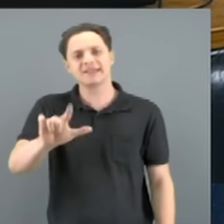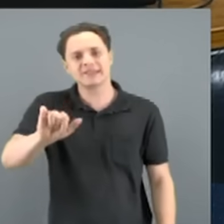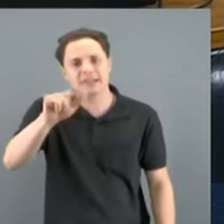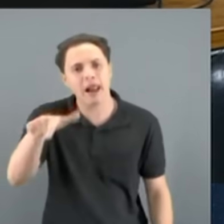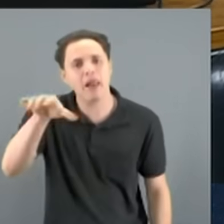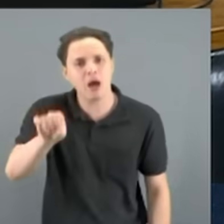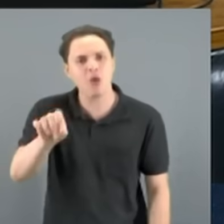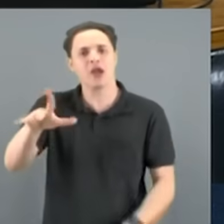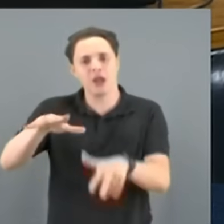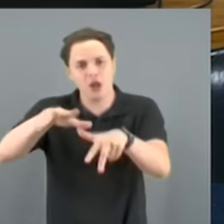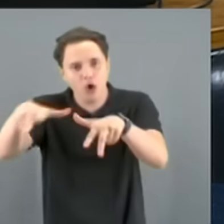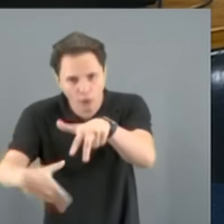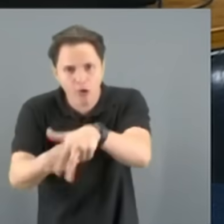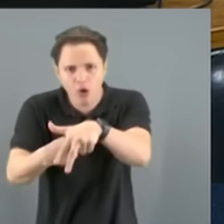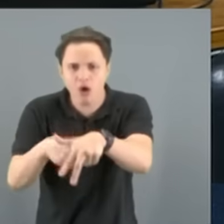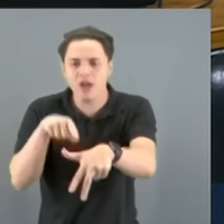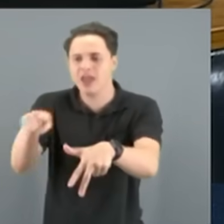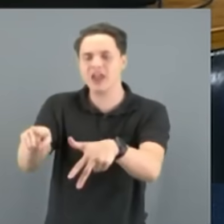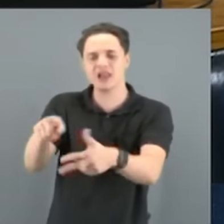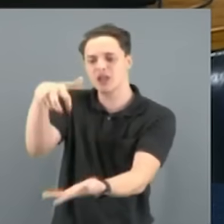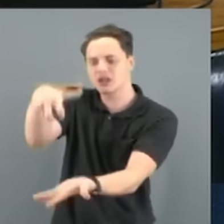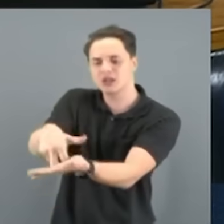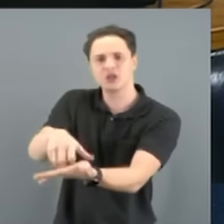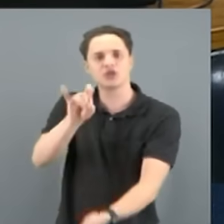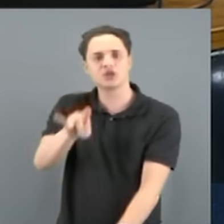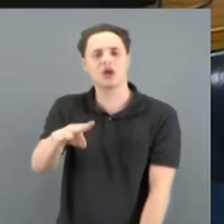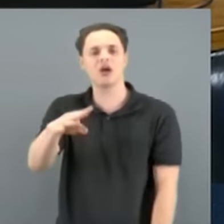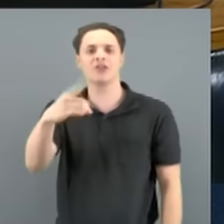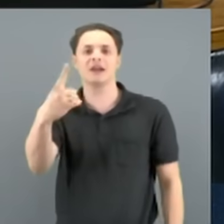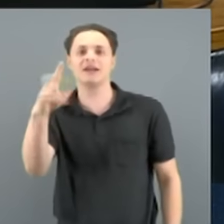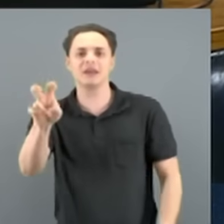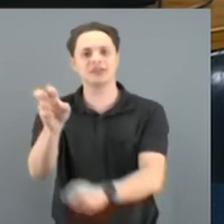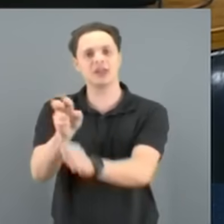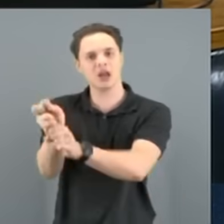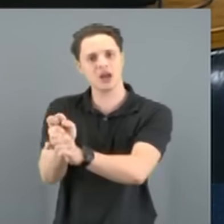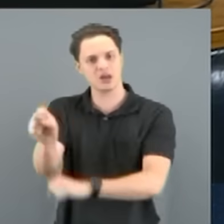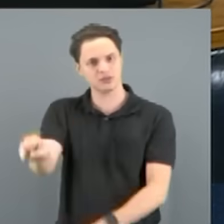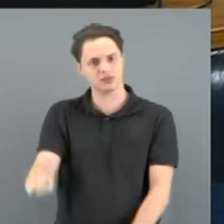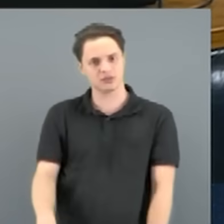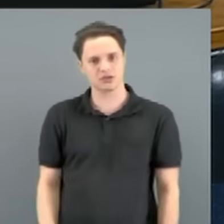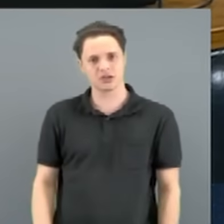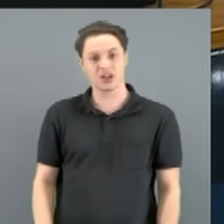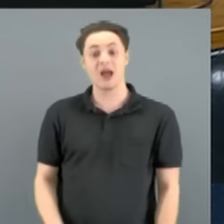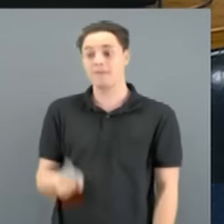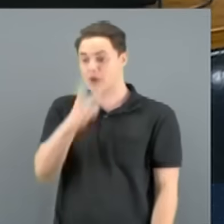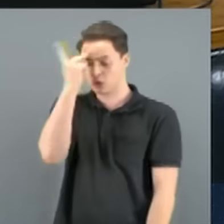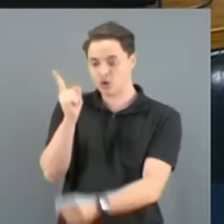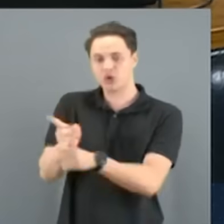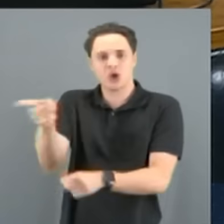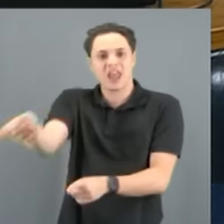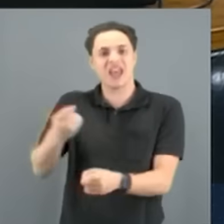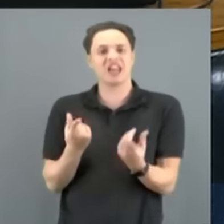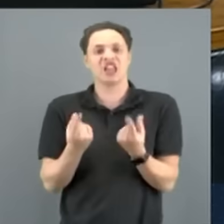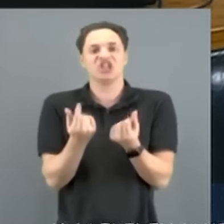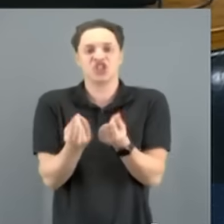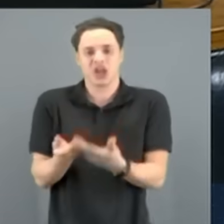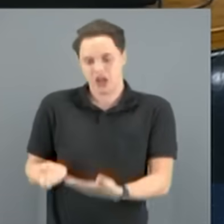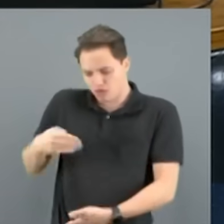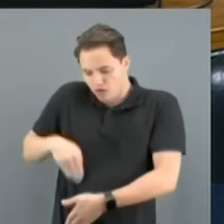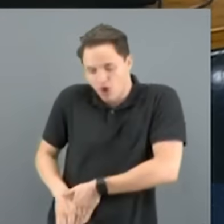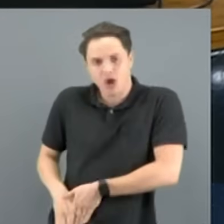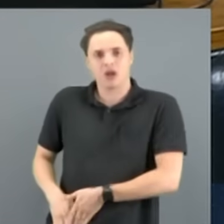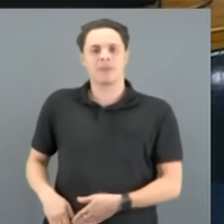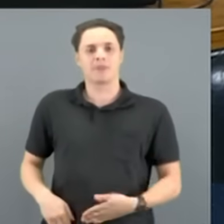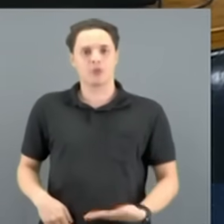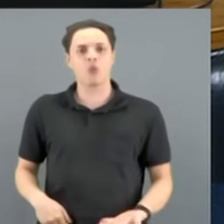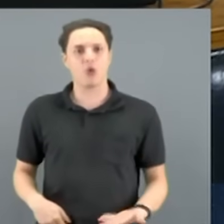que foi colocado em cueca em mala Como foi no guedel mas a